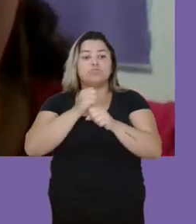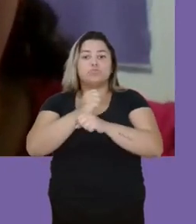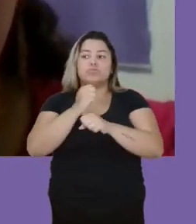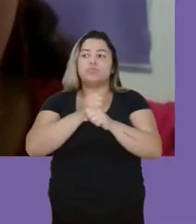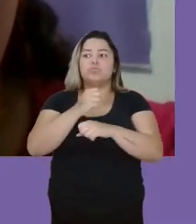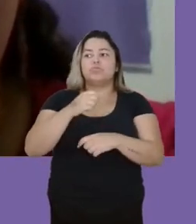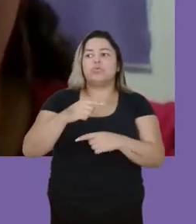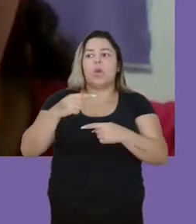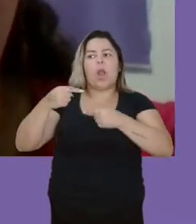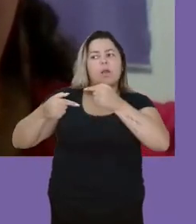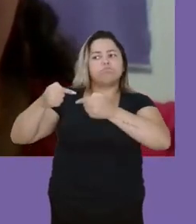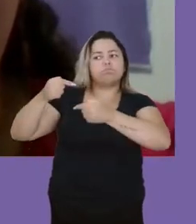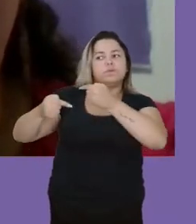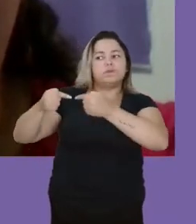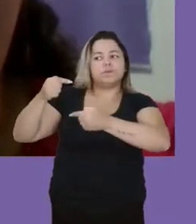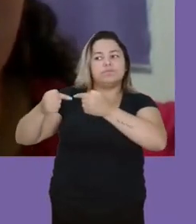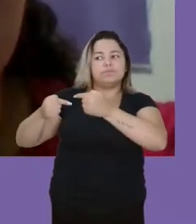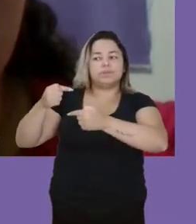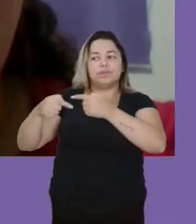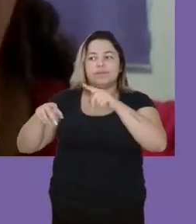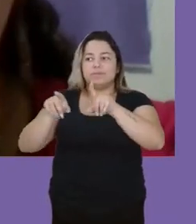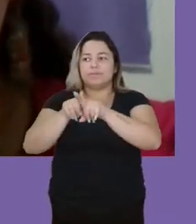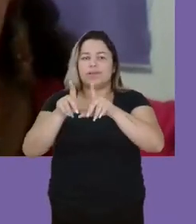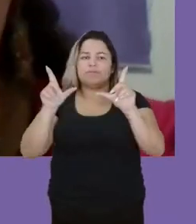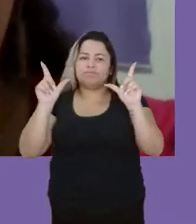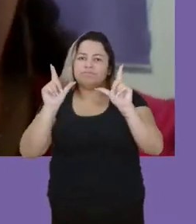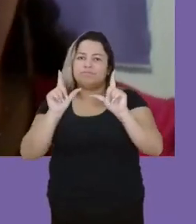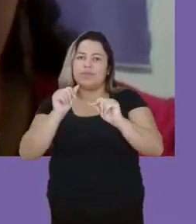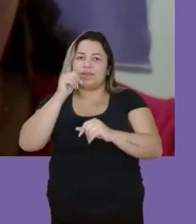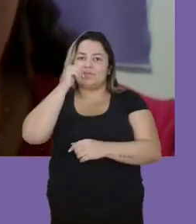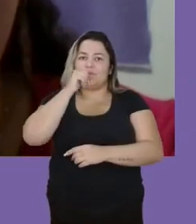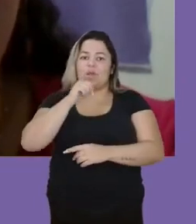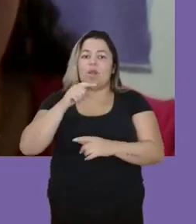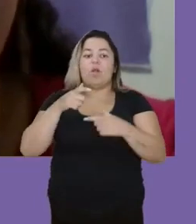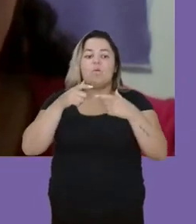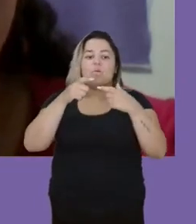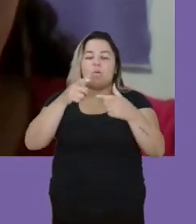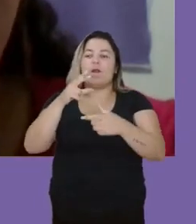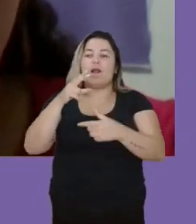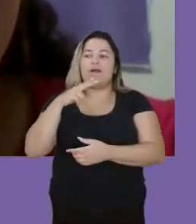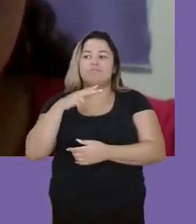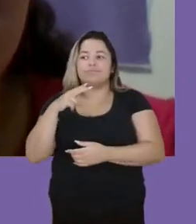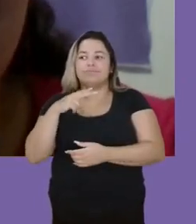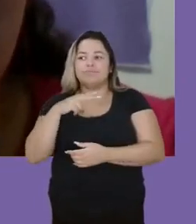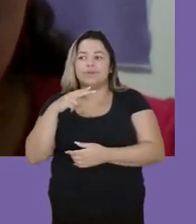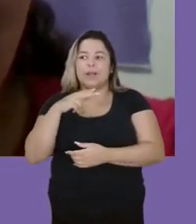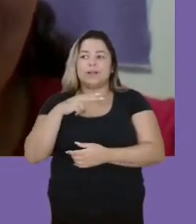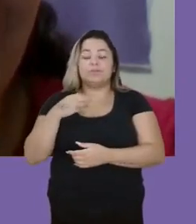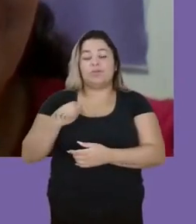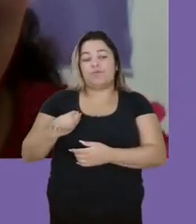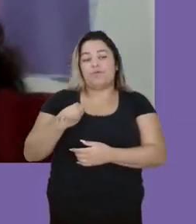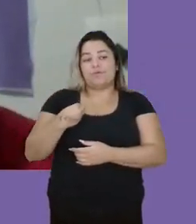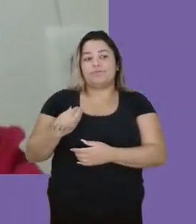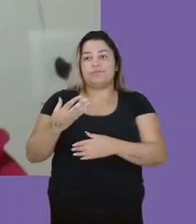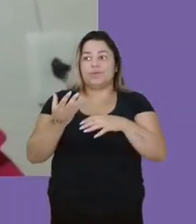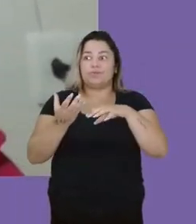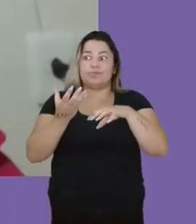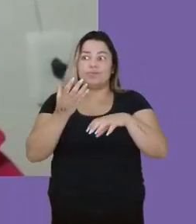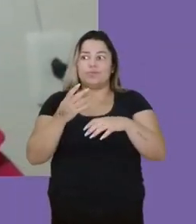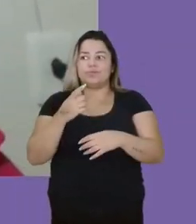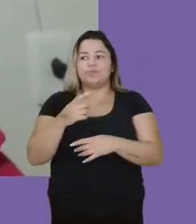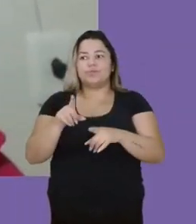do conservadorismo é a redução da mulher ao espaço privado, né? Ou seja, só o fato delas estarem no Congresso já é